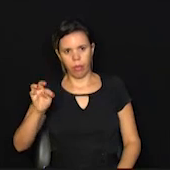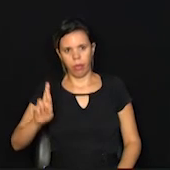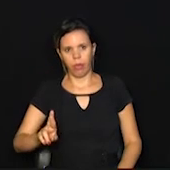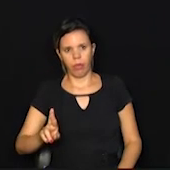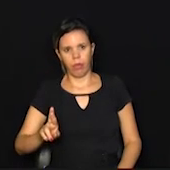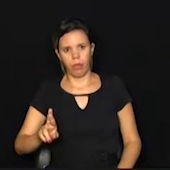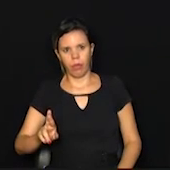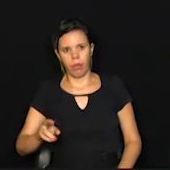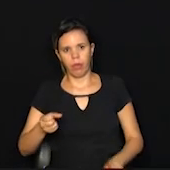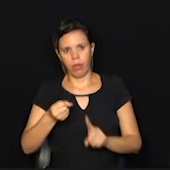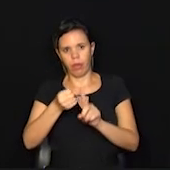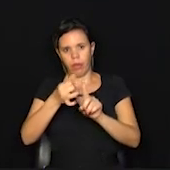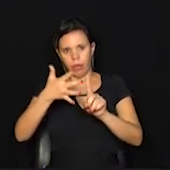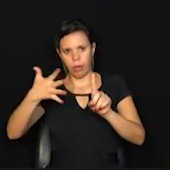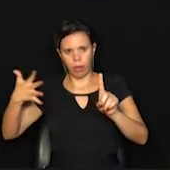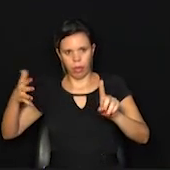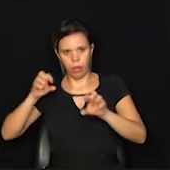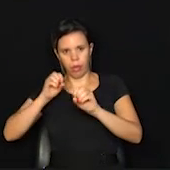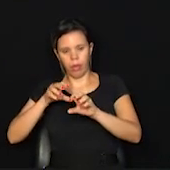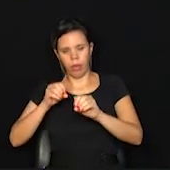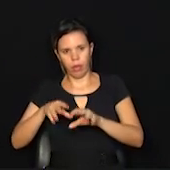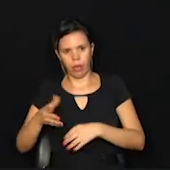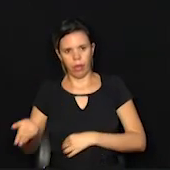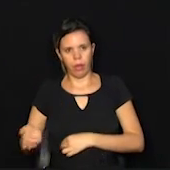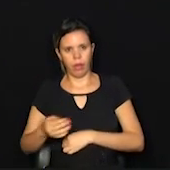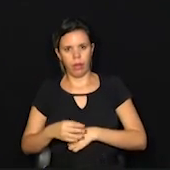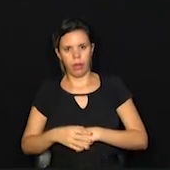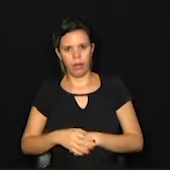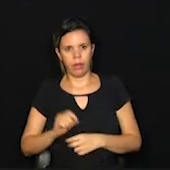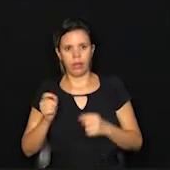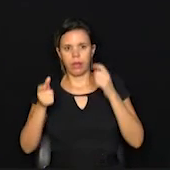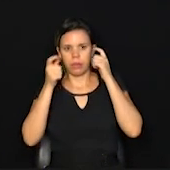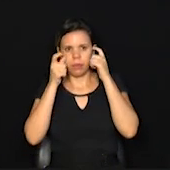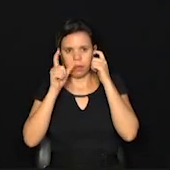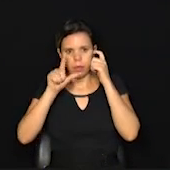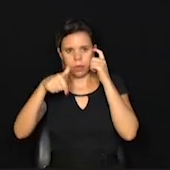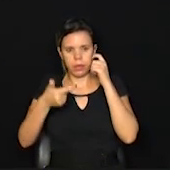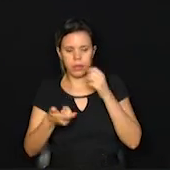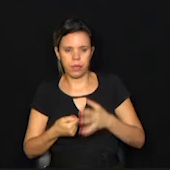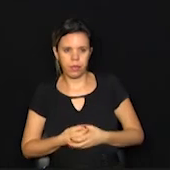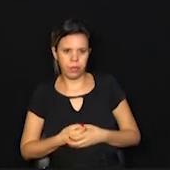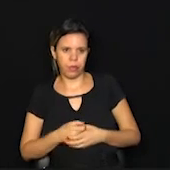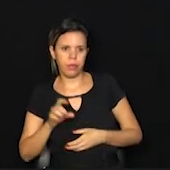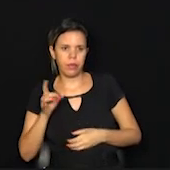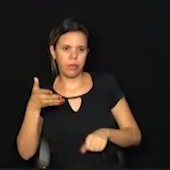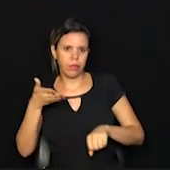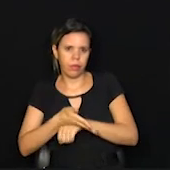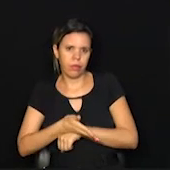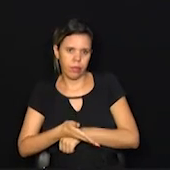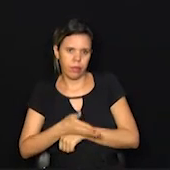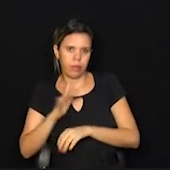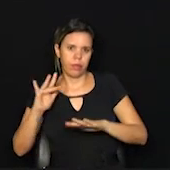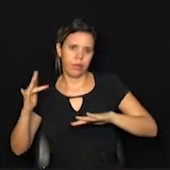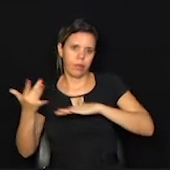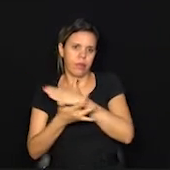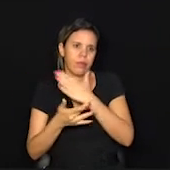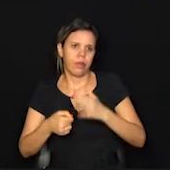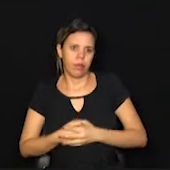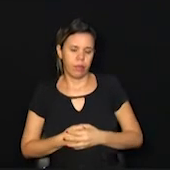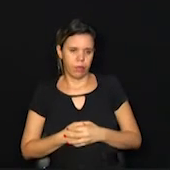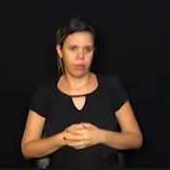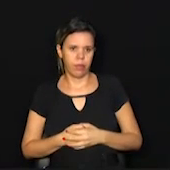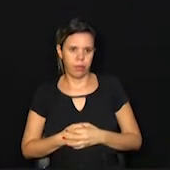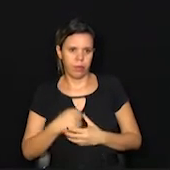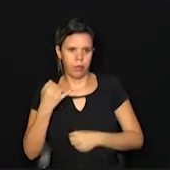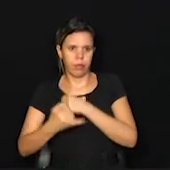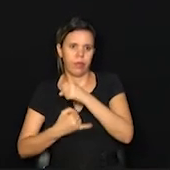uma vez pela bela explanação pela aula que nada quem quiser assistir depois respostas aí as redes sociais e